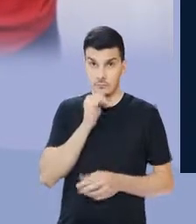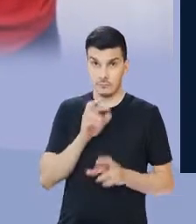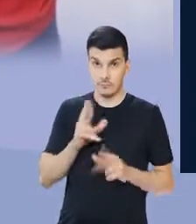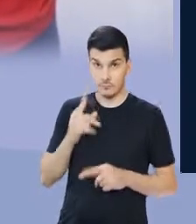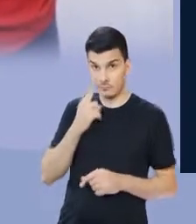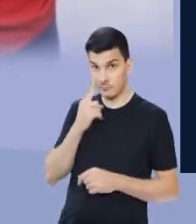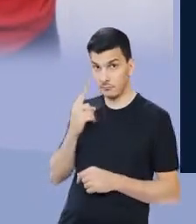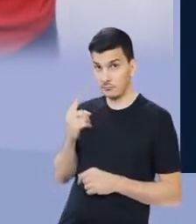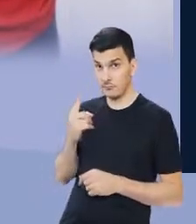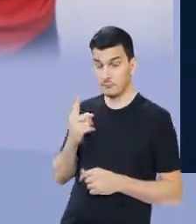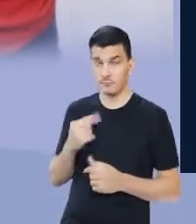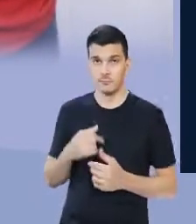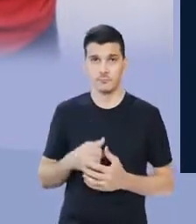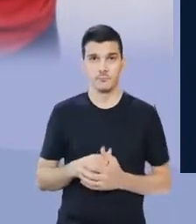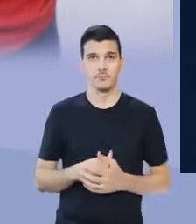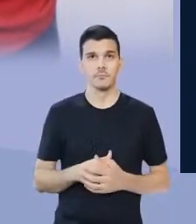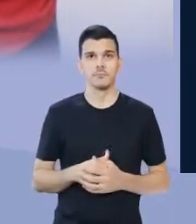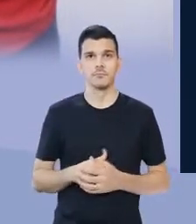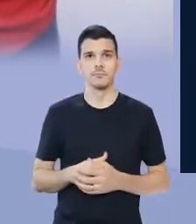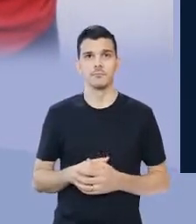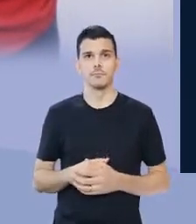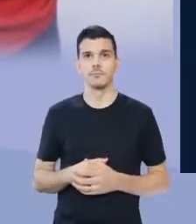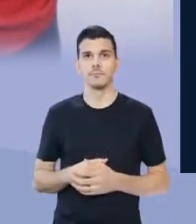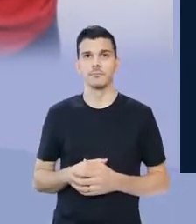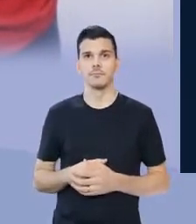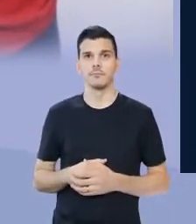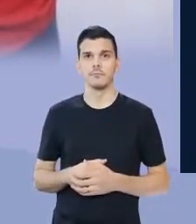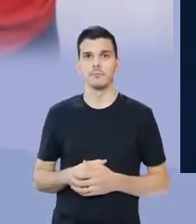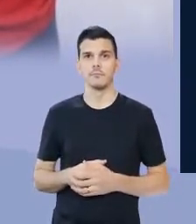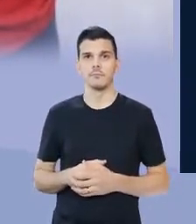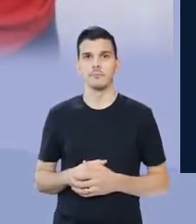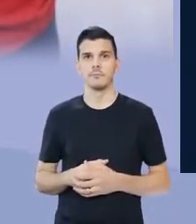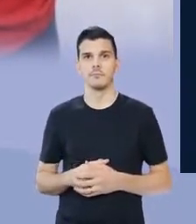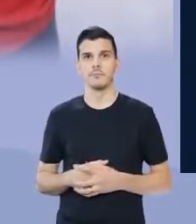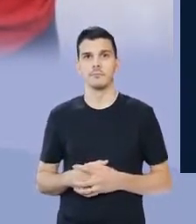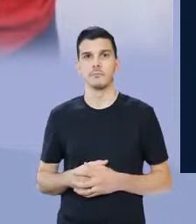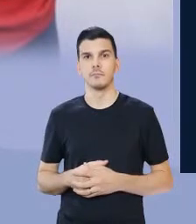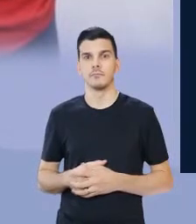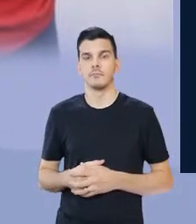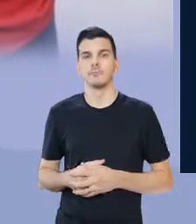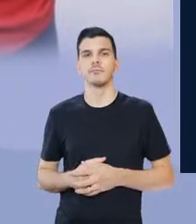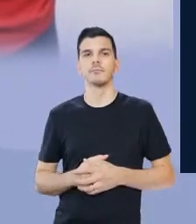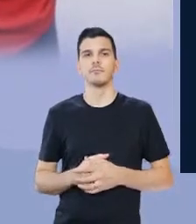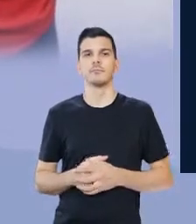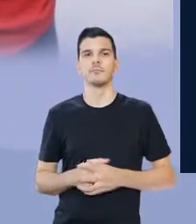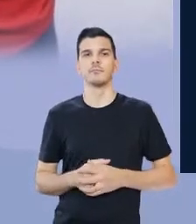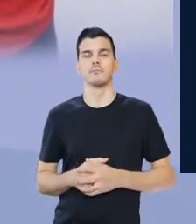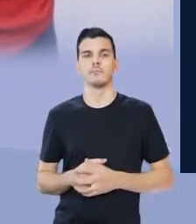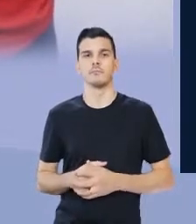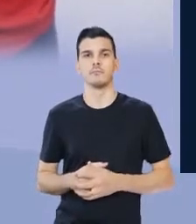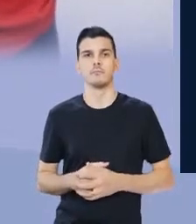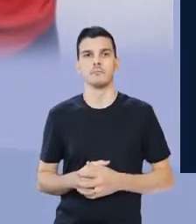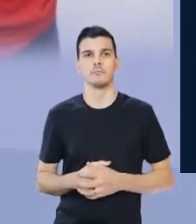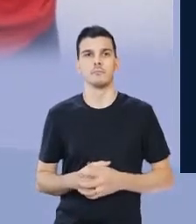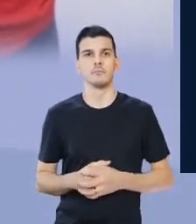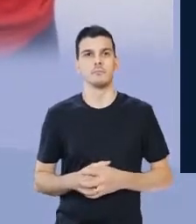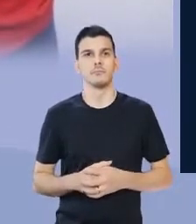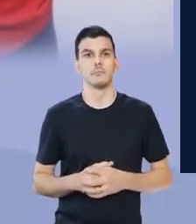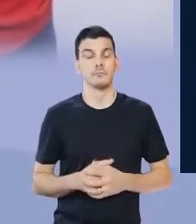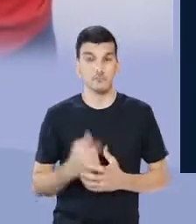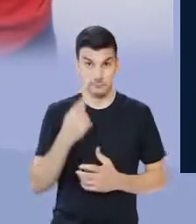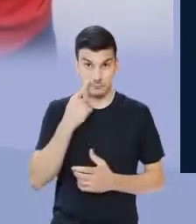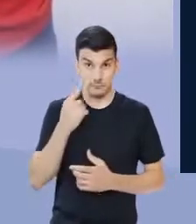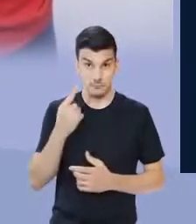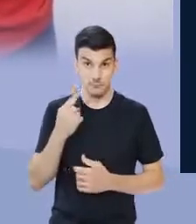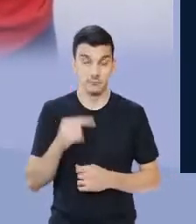exemplo. He drank water and ate bread. Drank é o passado do verbo drink e ate